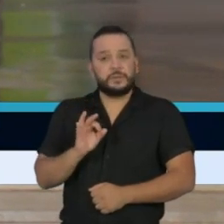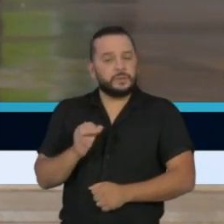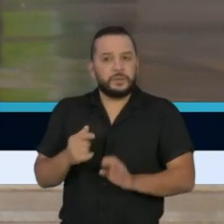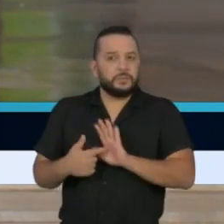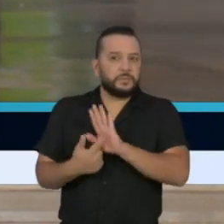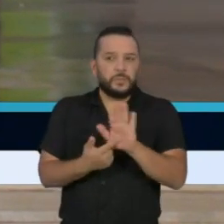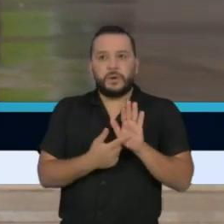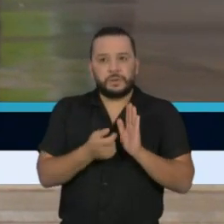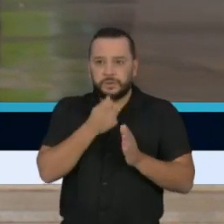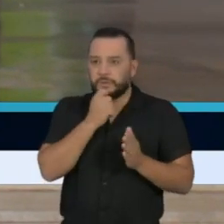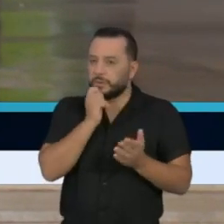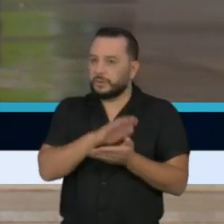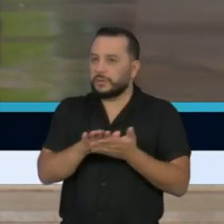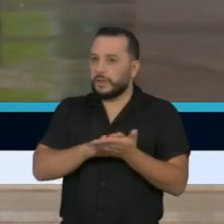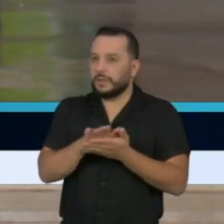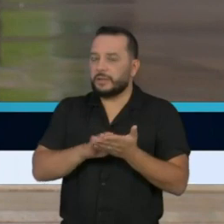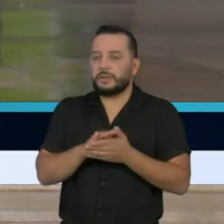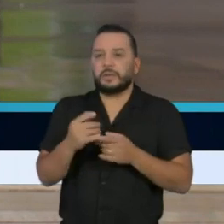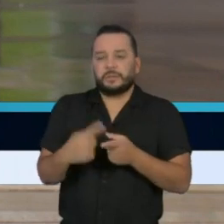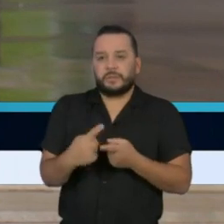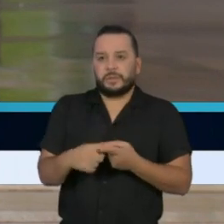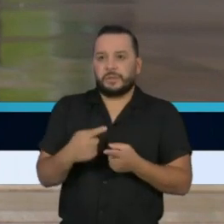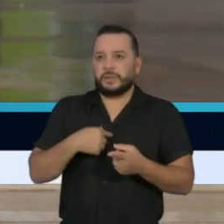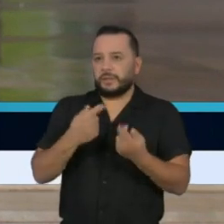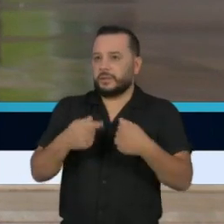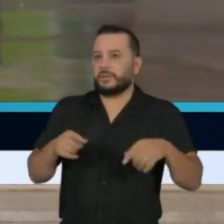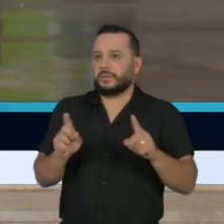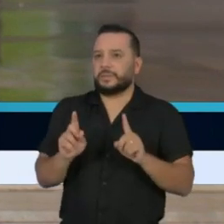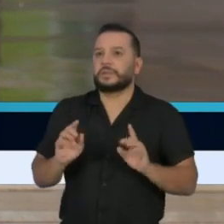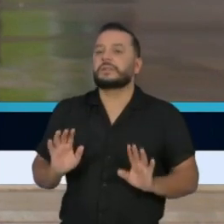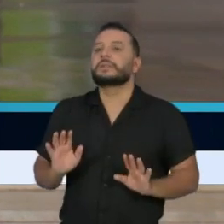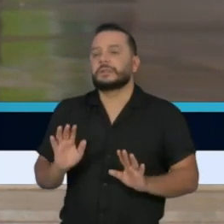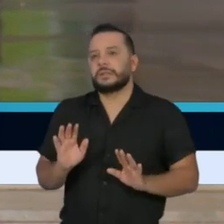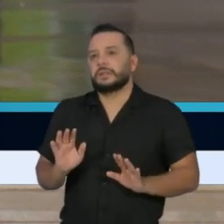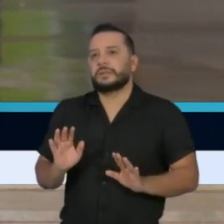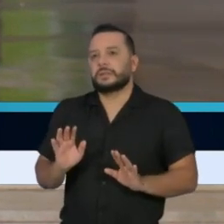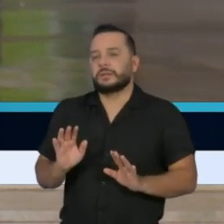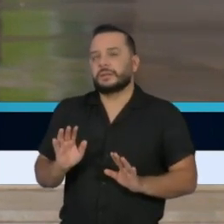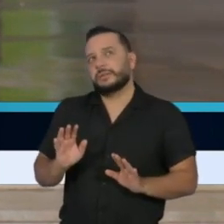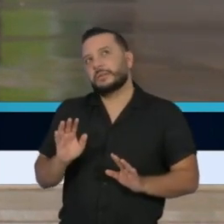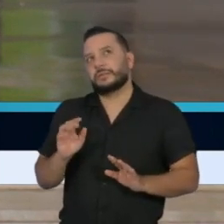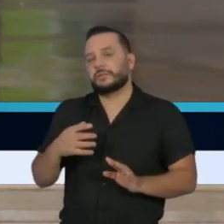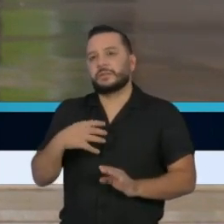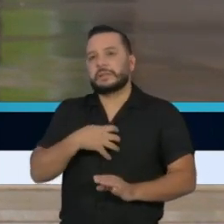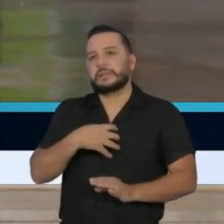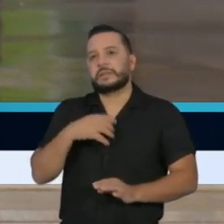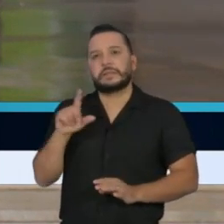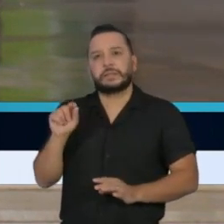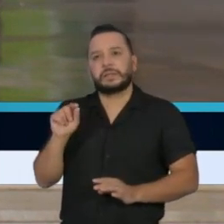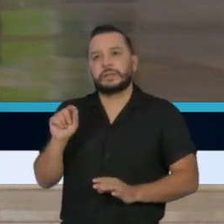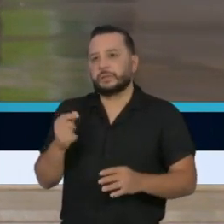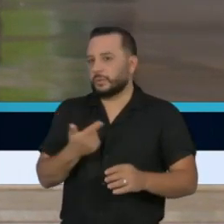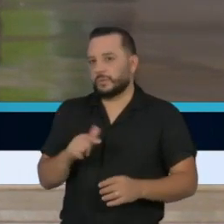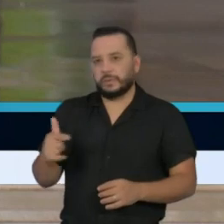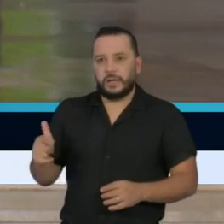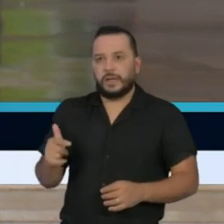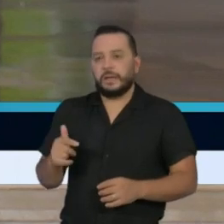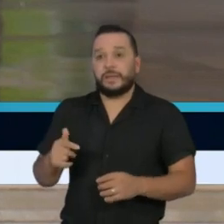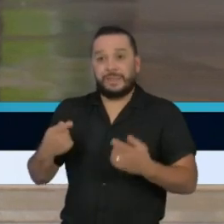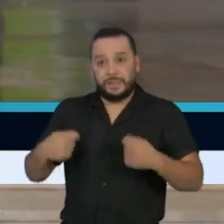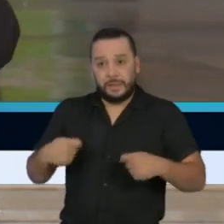aparecem porque, primeiro de tudo, eles não apresentam sintomas, eles não apresentam necessidade de